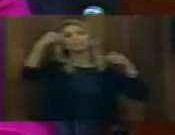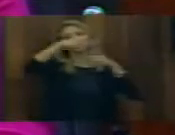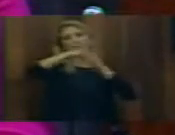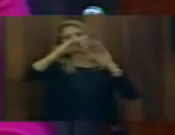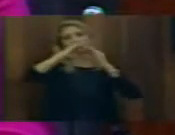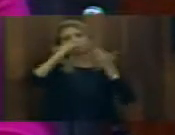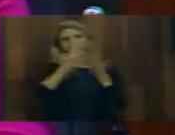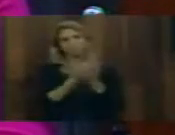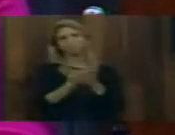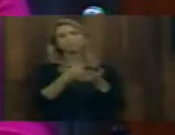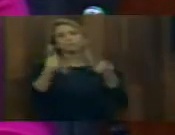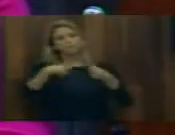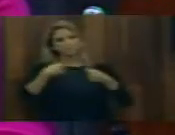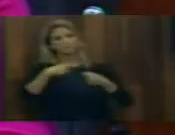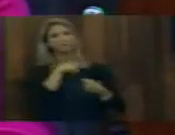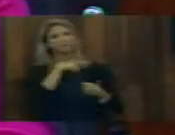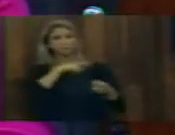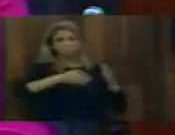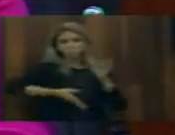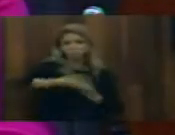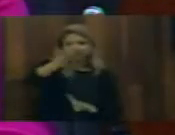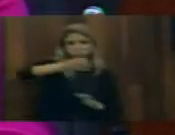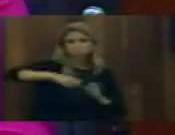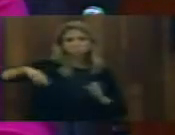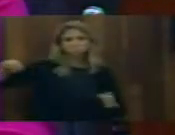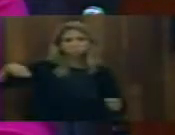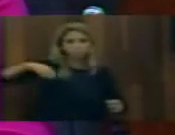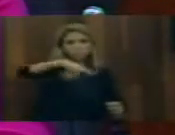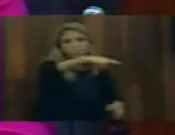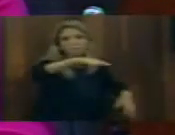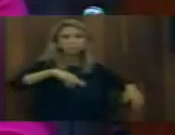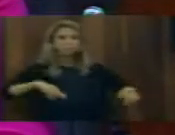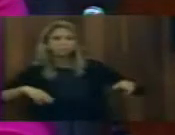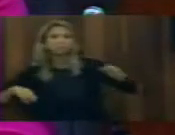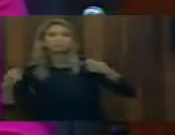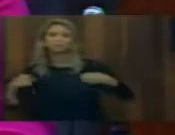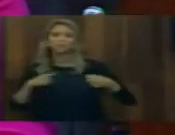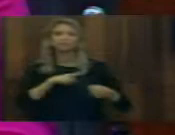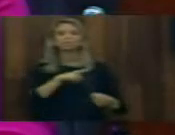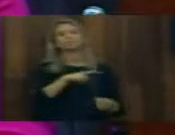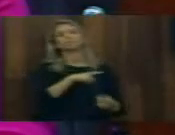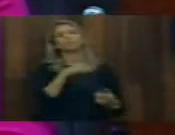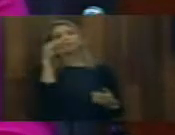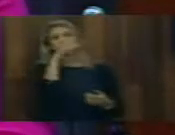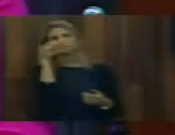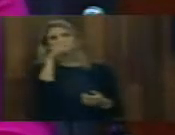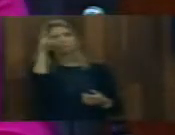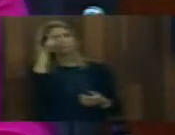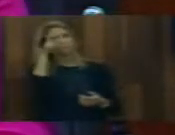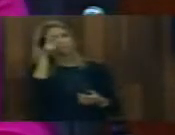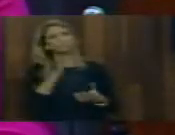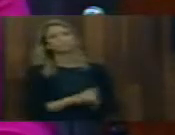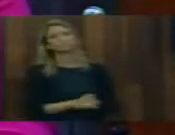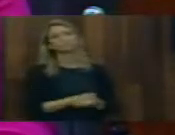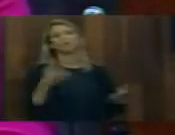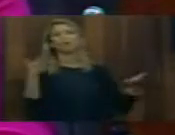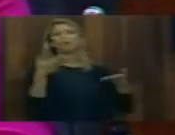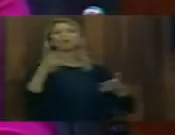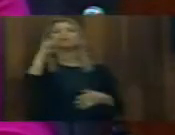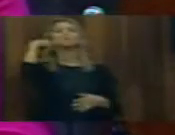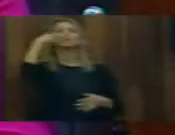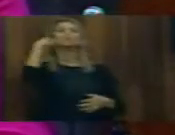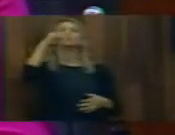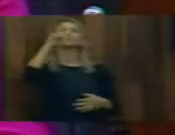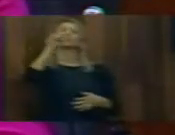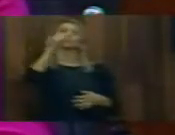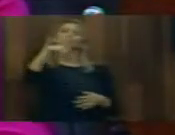Frio. Projeto de lei 0173-2019, Vanderlei Rodrigues e Bento Neto, dispõe sobre